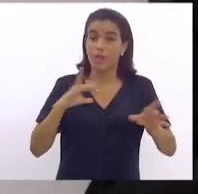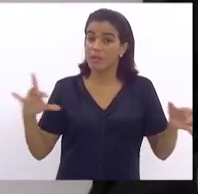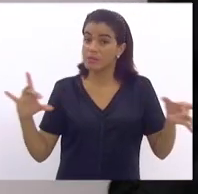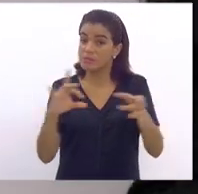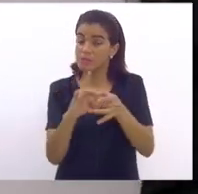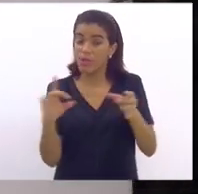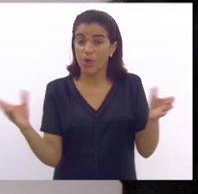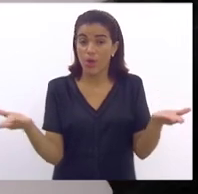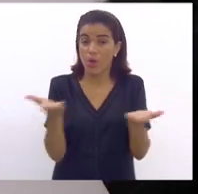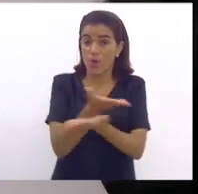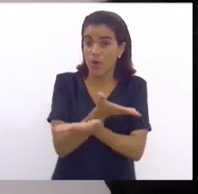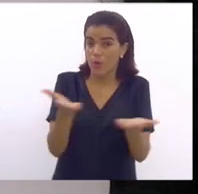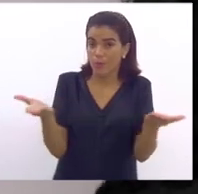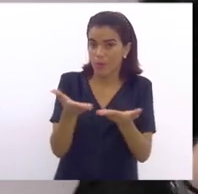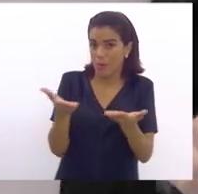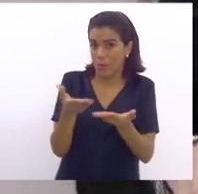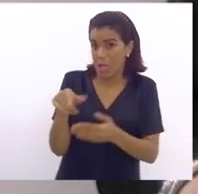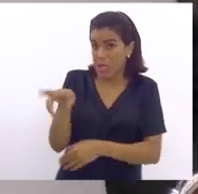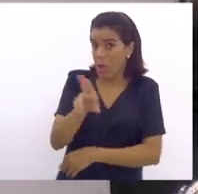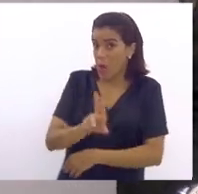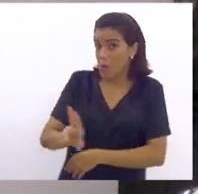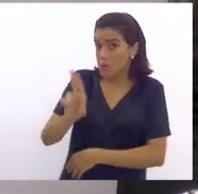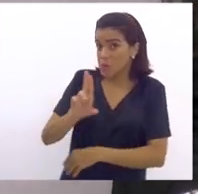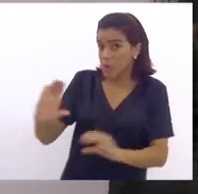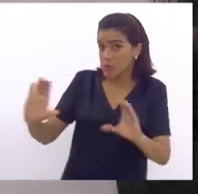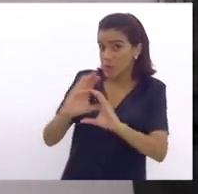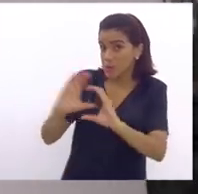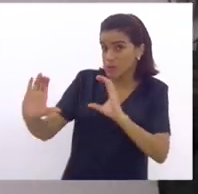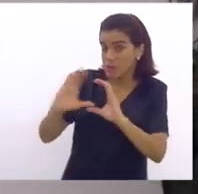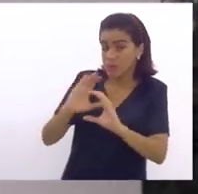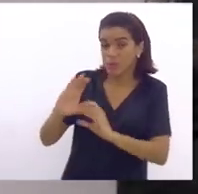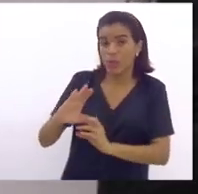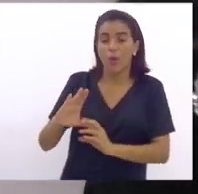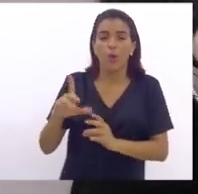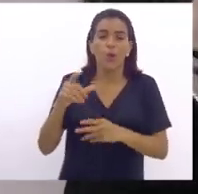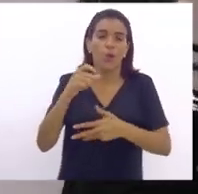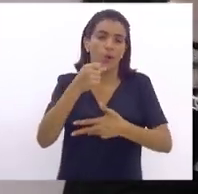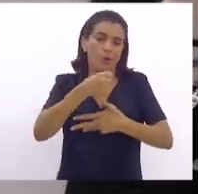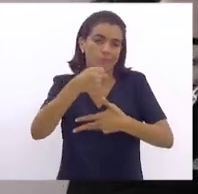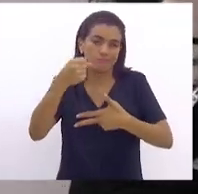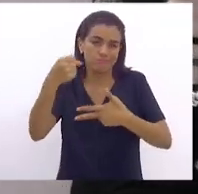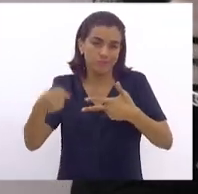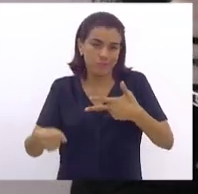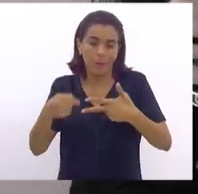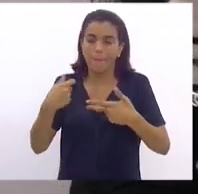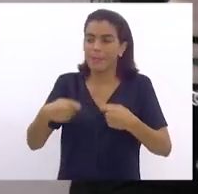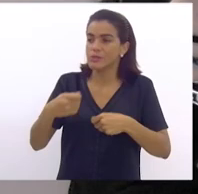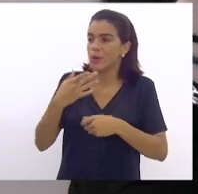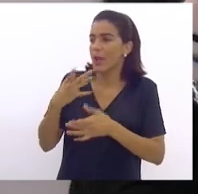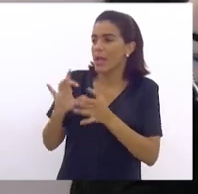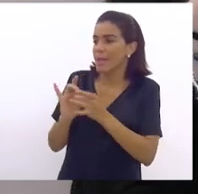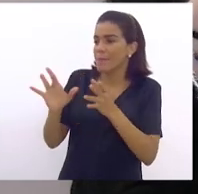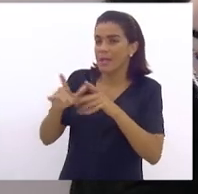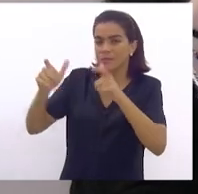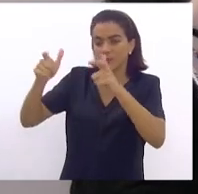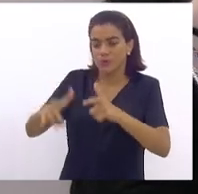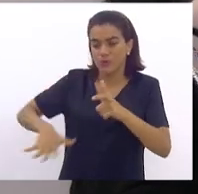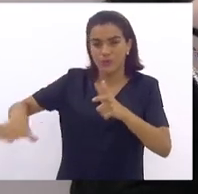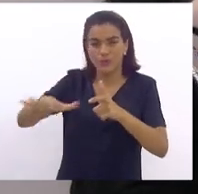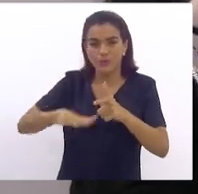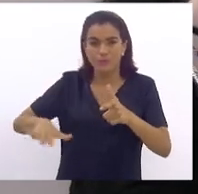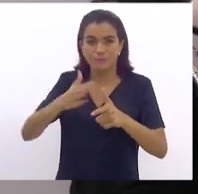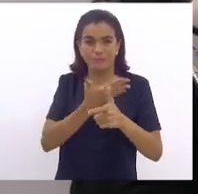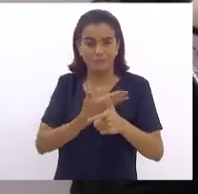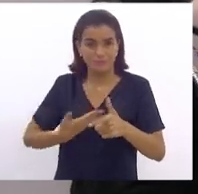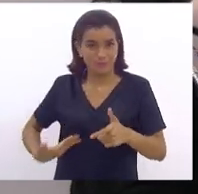ou espaço público. Bom, se ele está se comunicando com o poder público porque ele precisou de liberação para o evento, a liberação do espaço